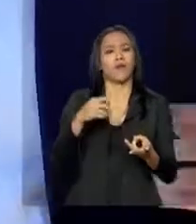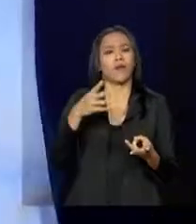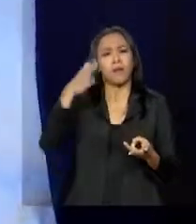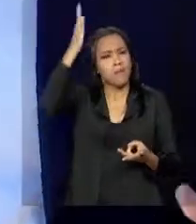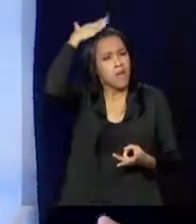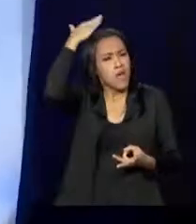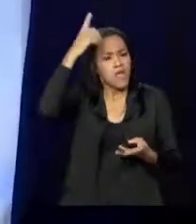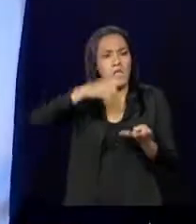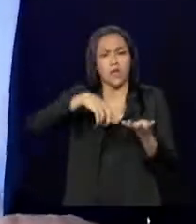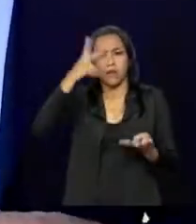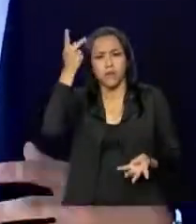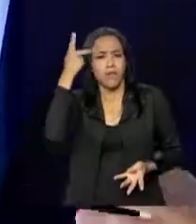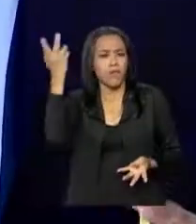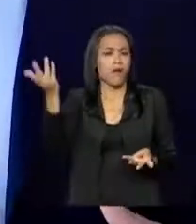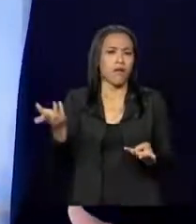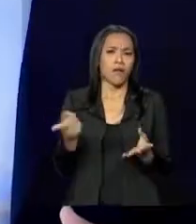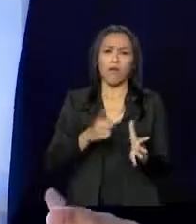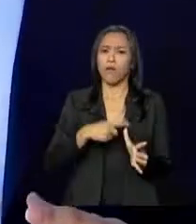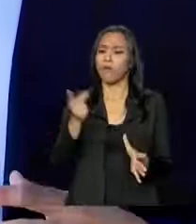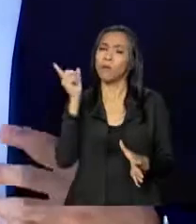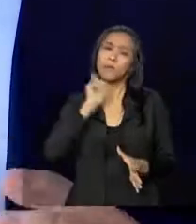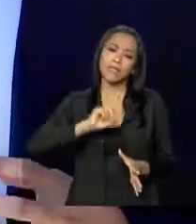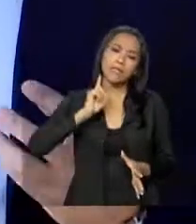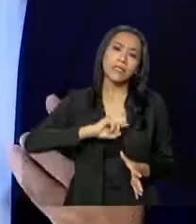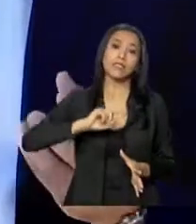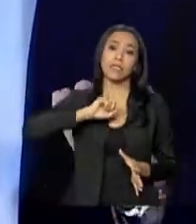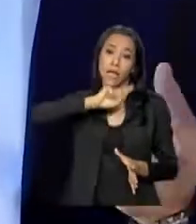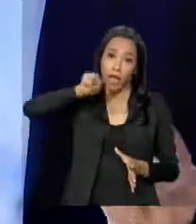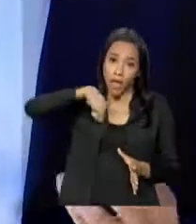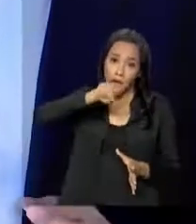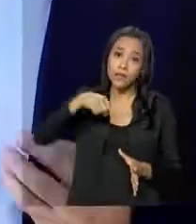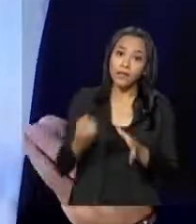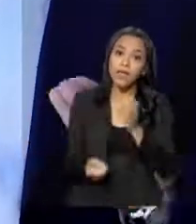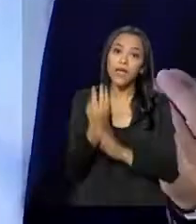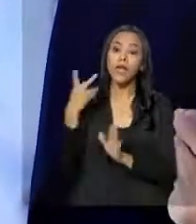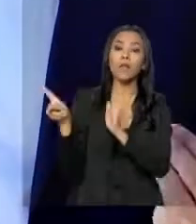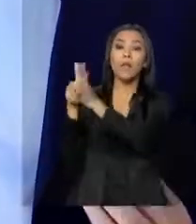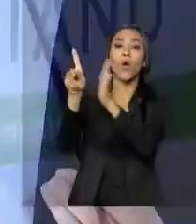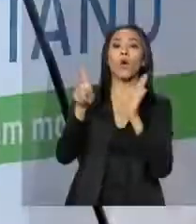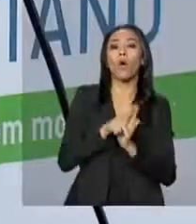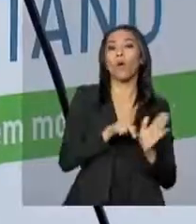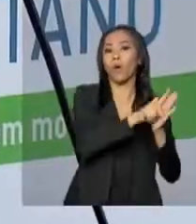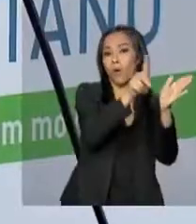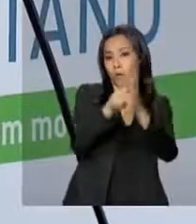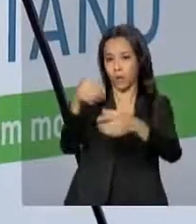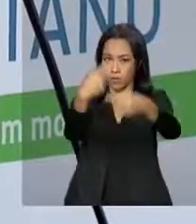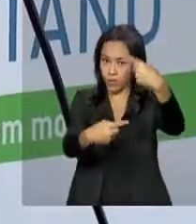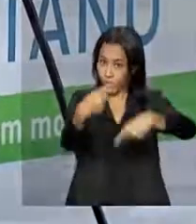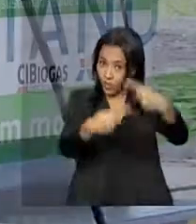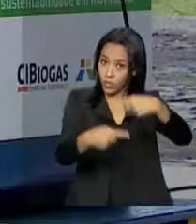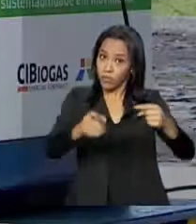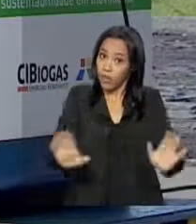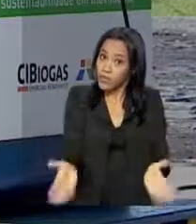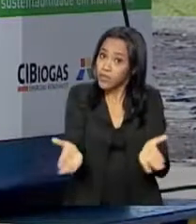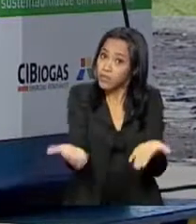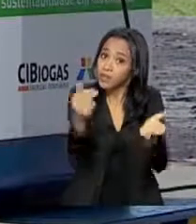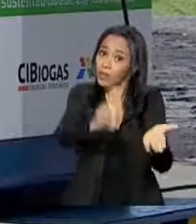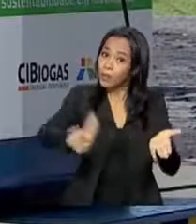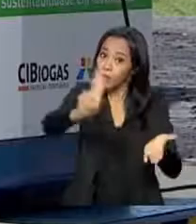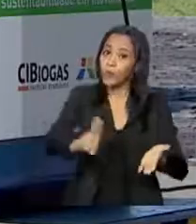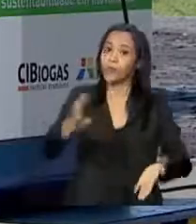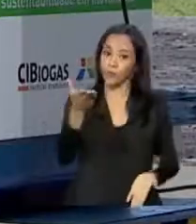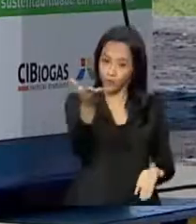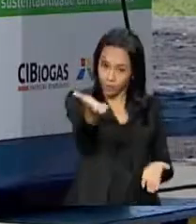São Paulo, Rio, Minas Gerais, criaram políticas próprias, políticas estaduais de estímulo ao biogás e estímulo à geração